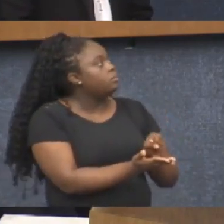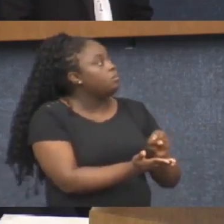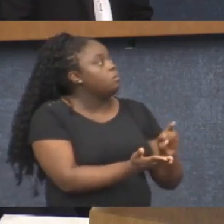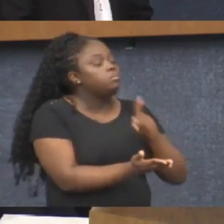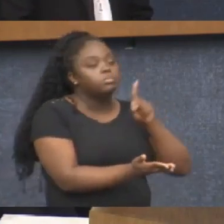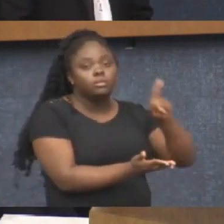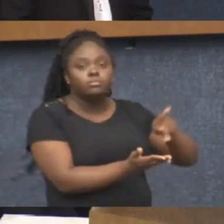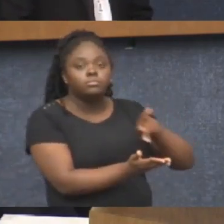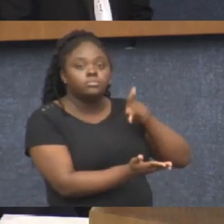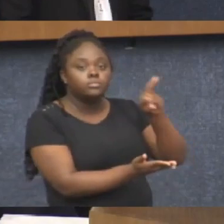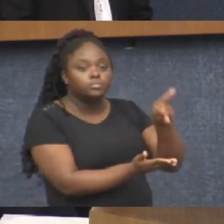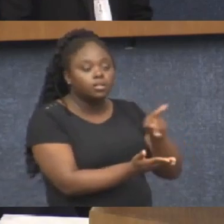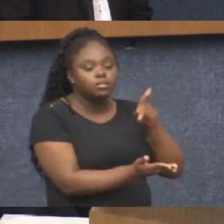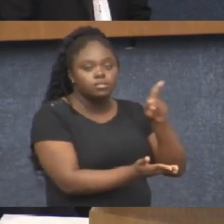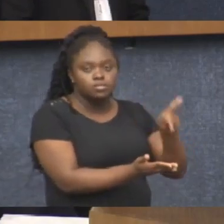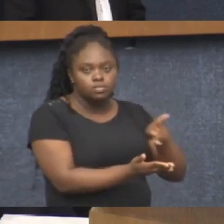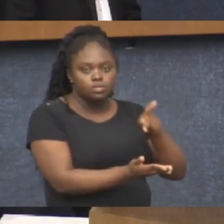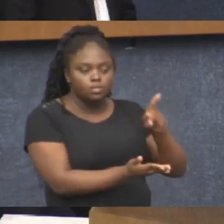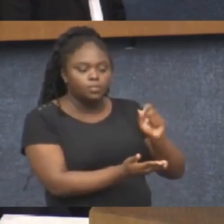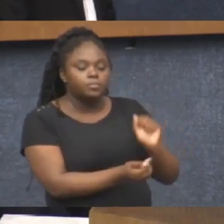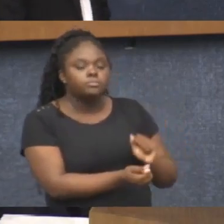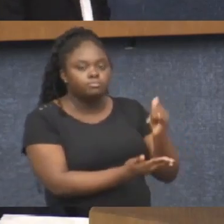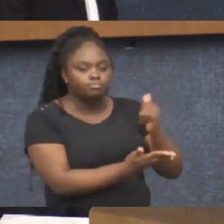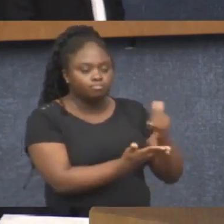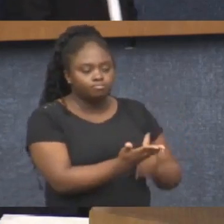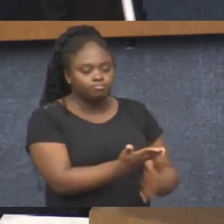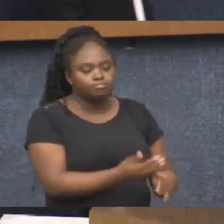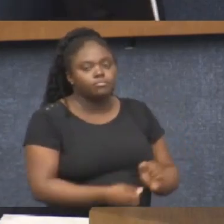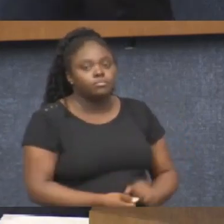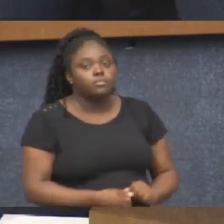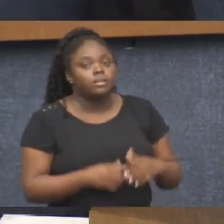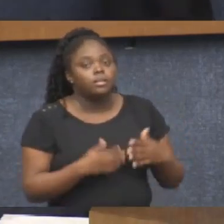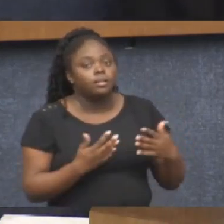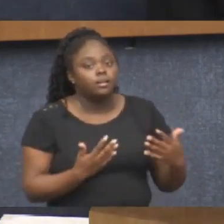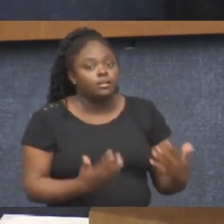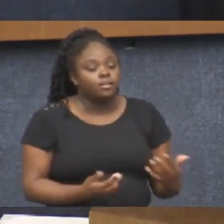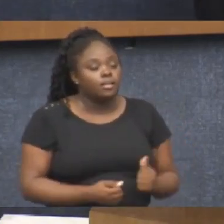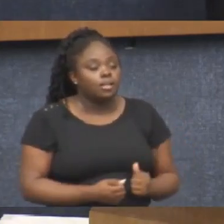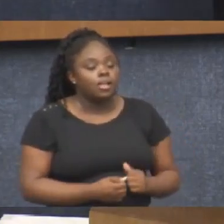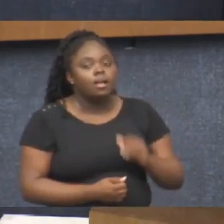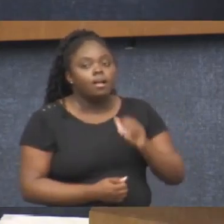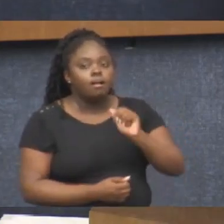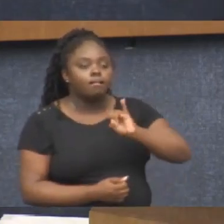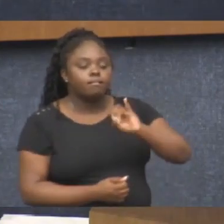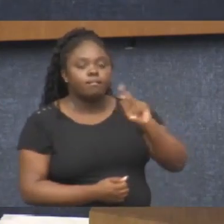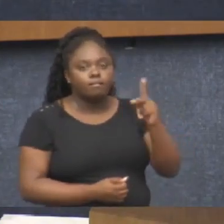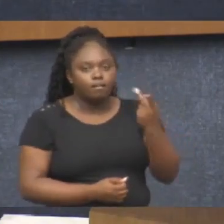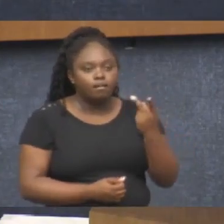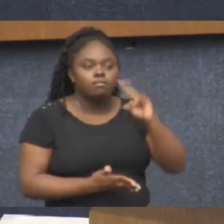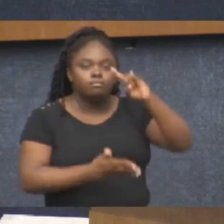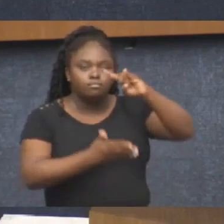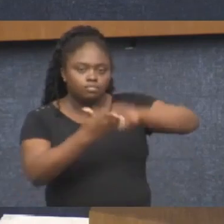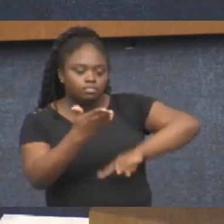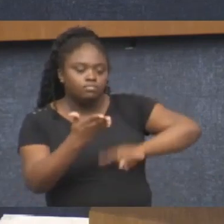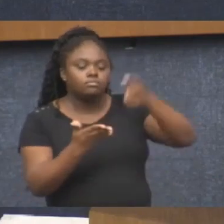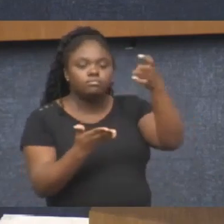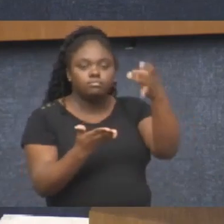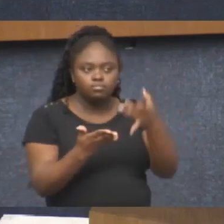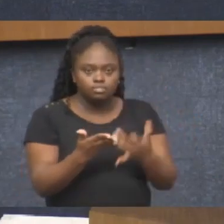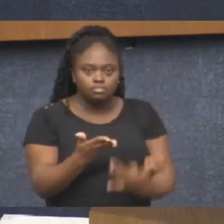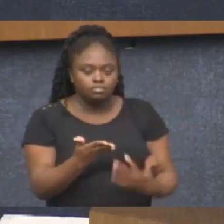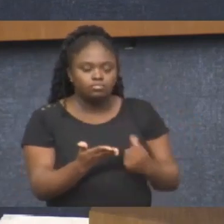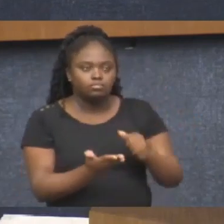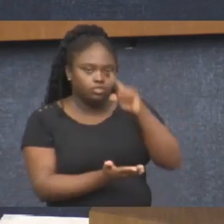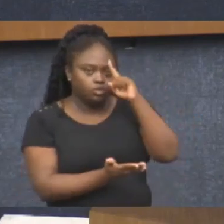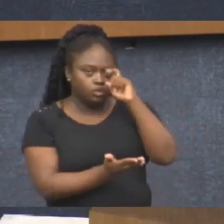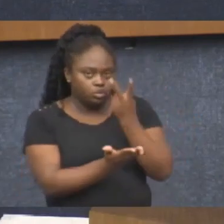e a população adscrita de cada centro de saúde, e a gente foi colocando, então, cada AIH, né, que é esse documento que fala da